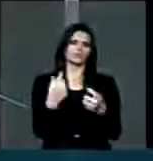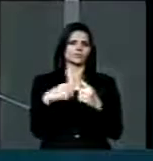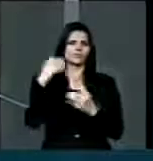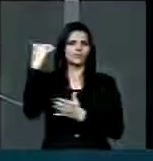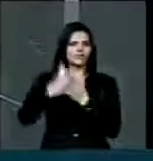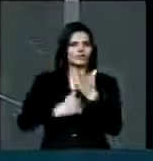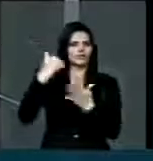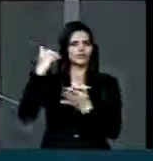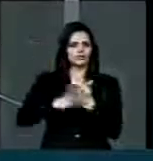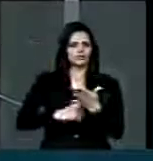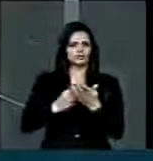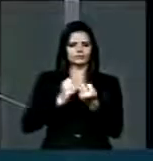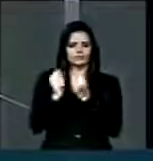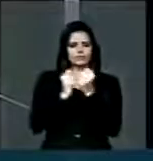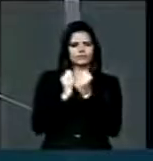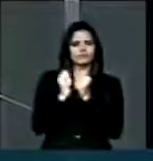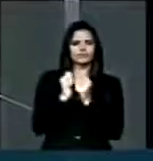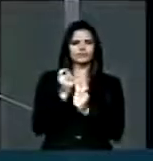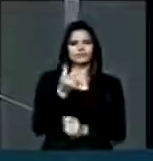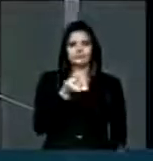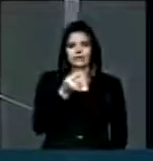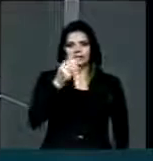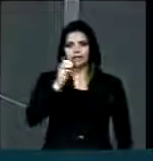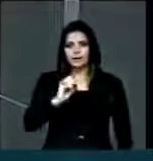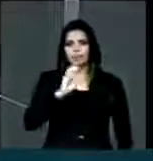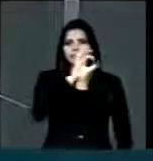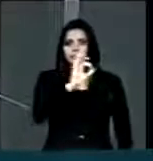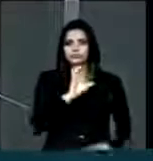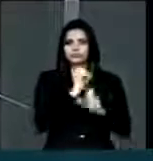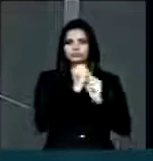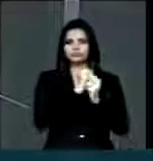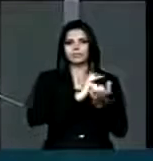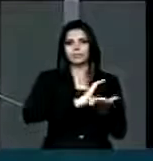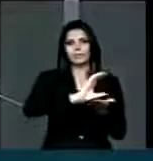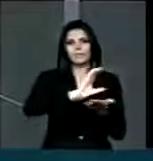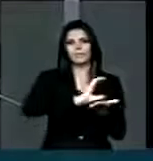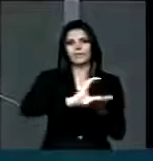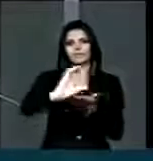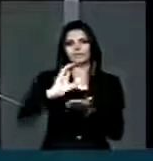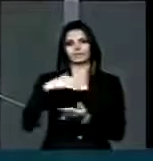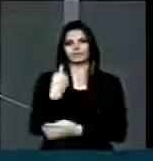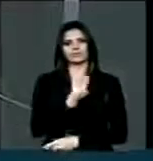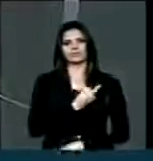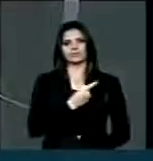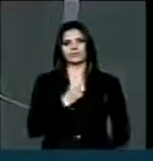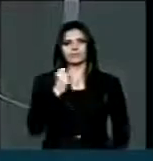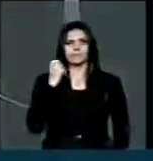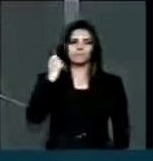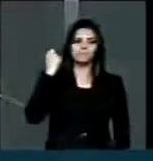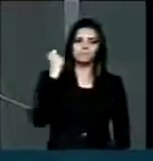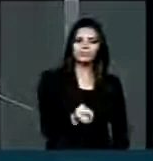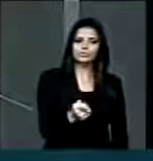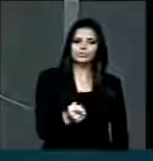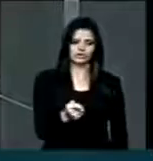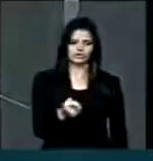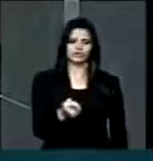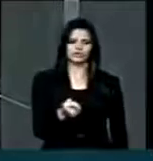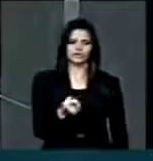esse contingenciamento de 70% das emendas